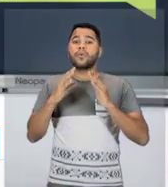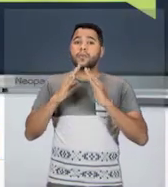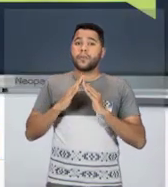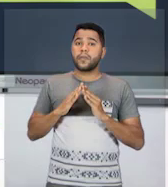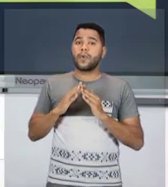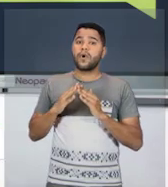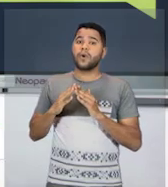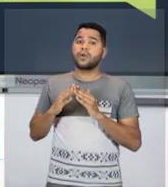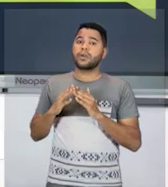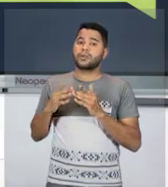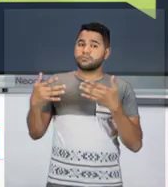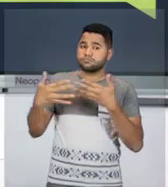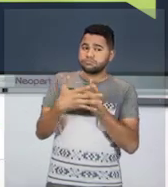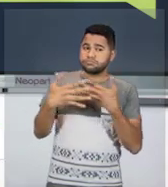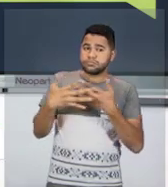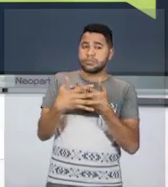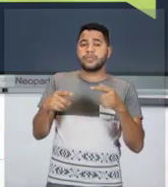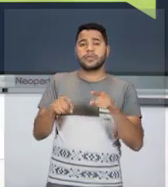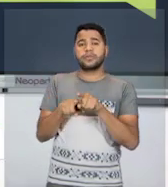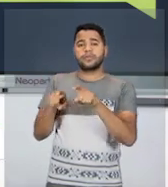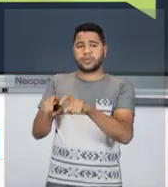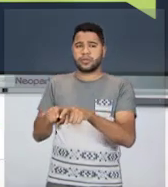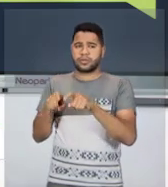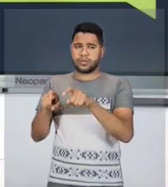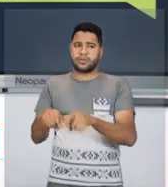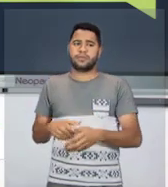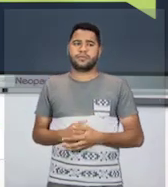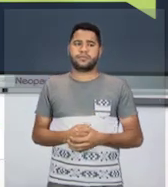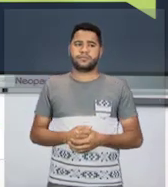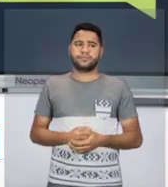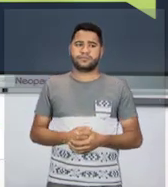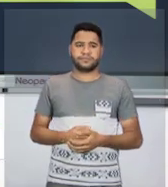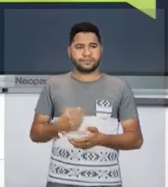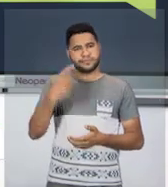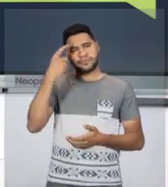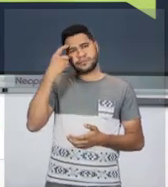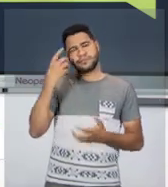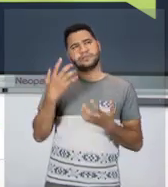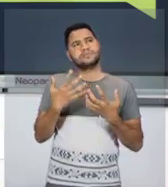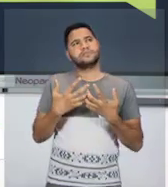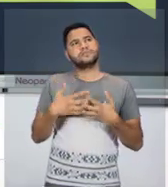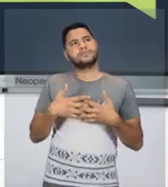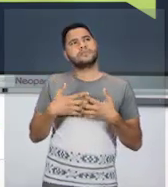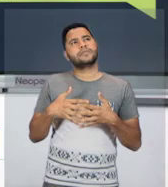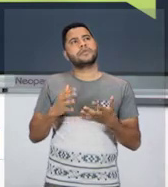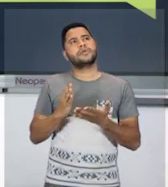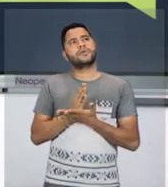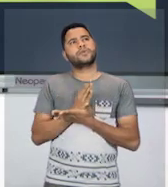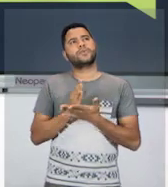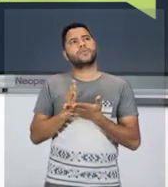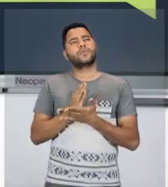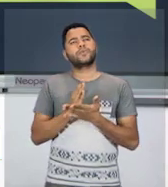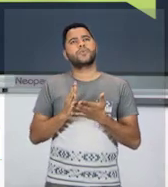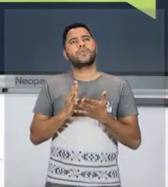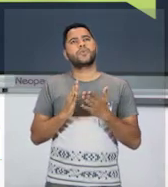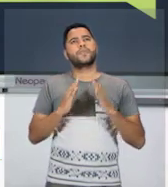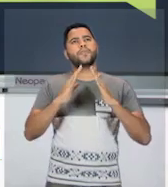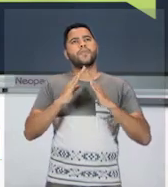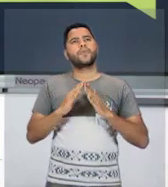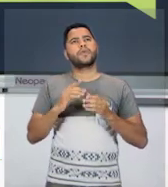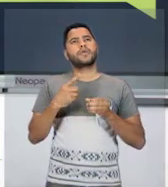grande e para quem mora no interior também vamos pensar algumas vantagens que morar numa cidade